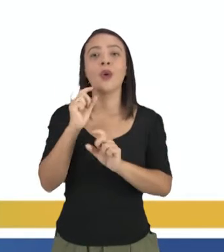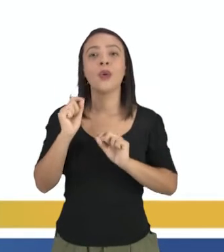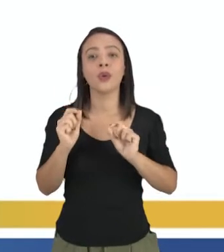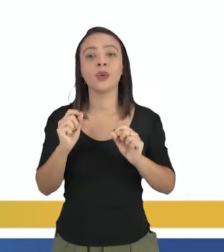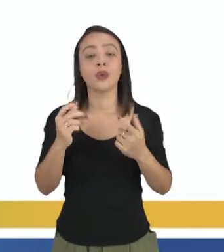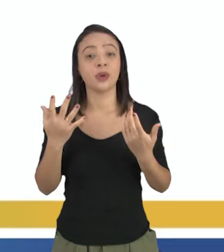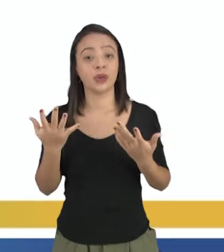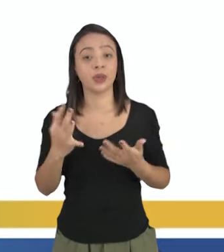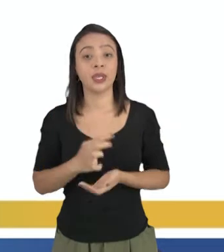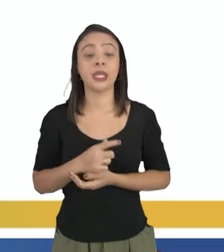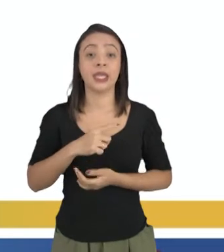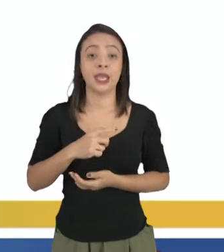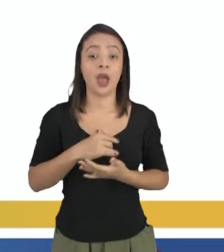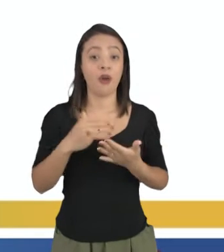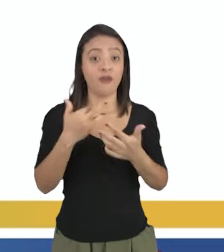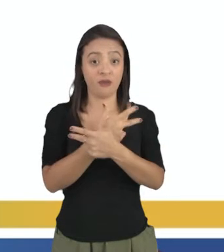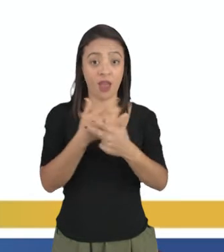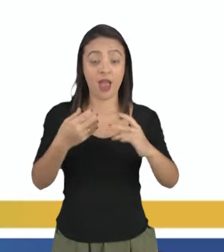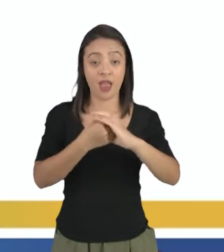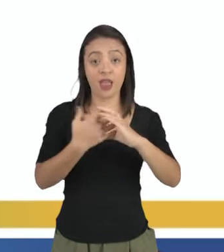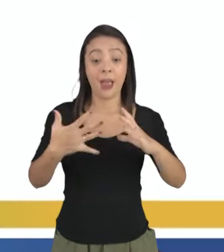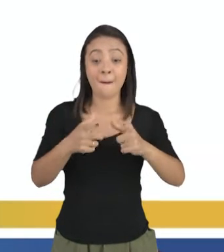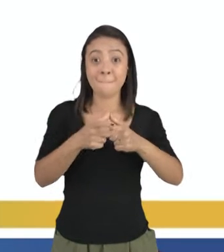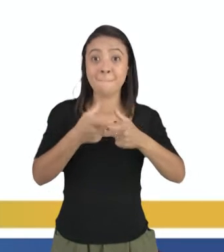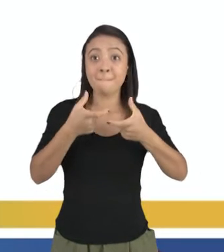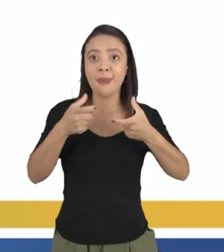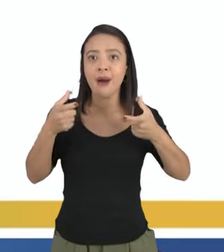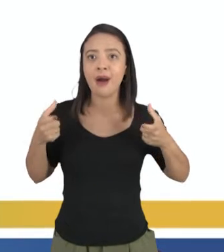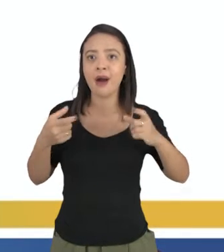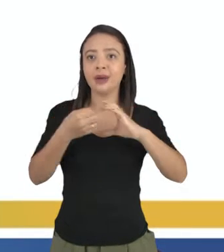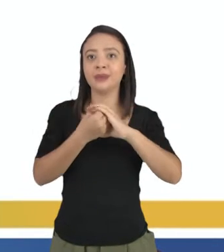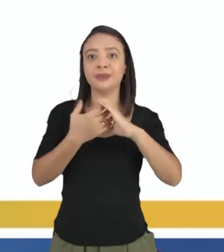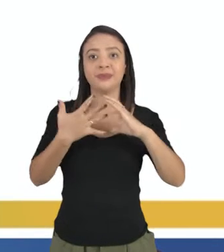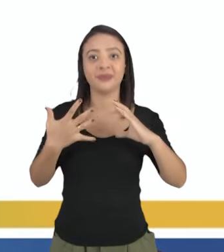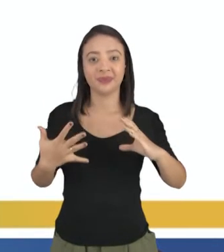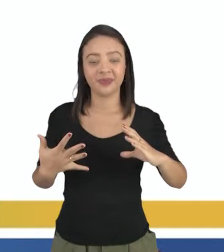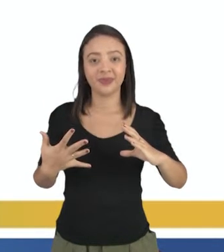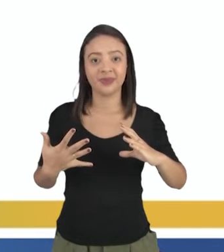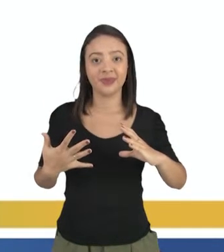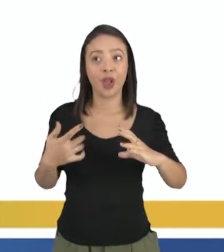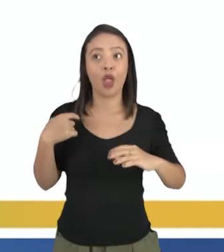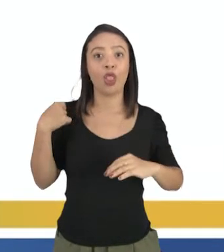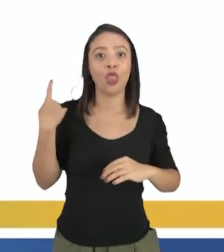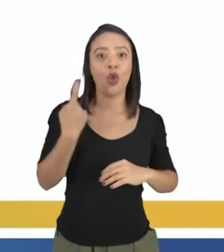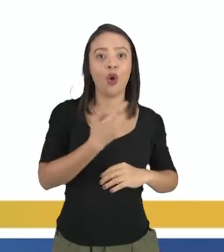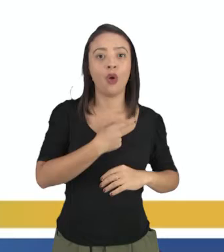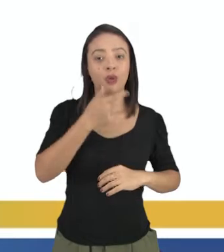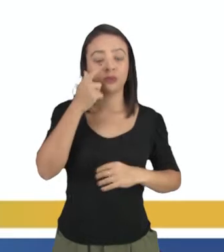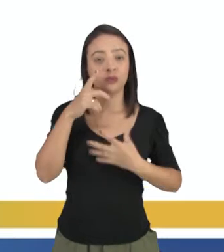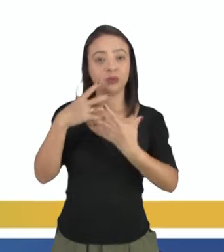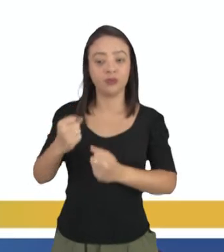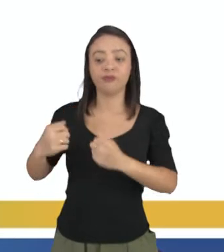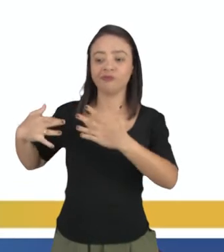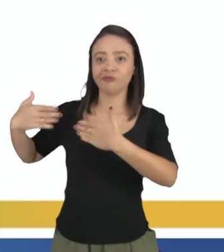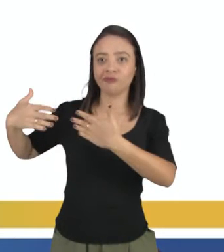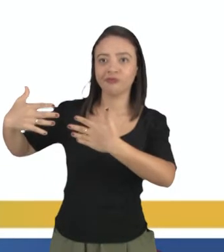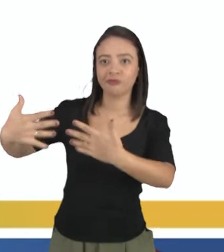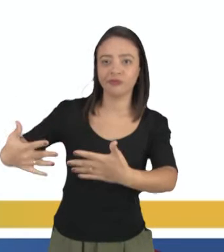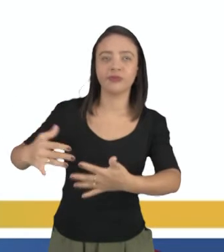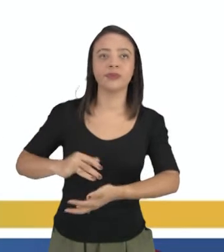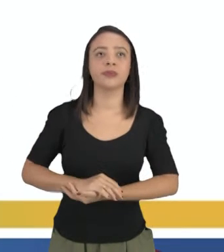que algumas características, né, que a maioria das características, elas são herdadas e são passadas por